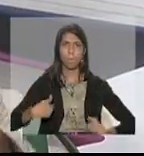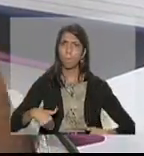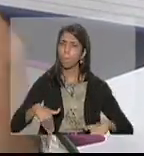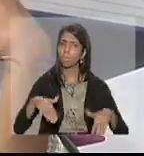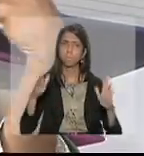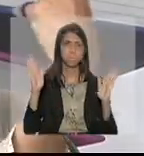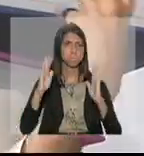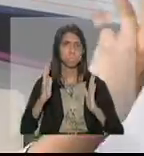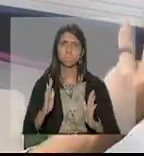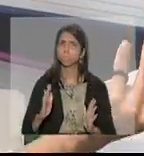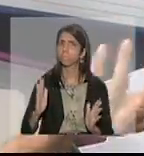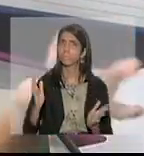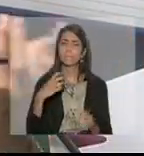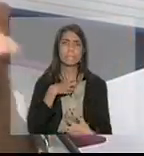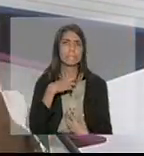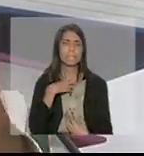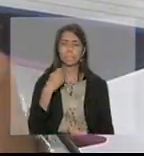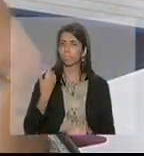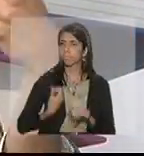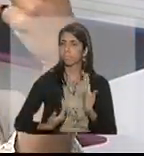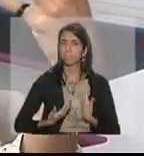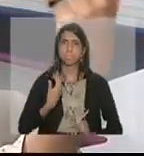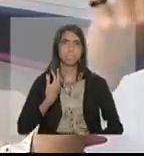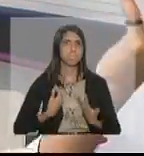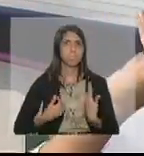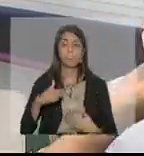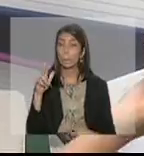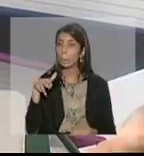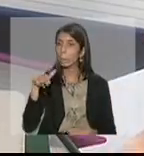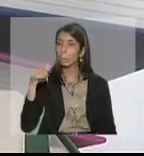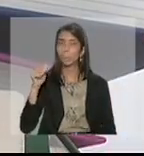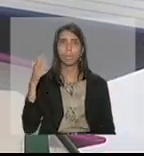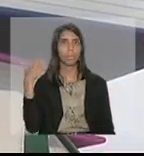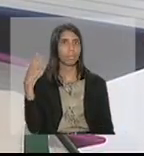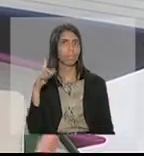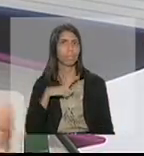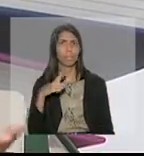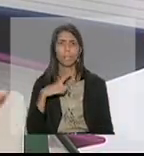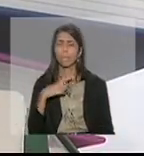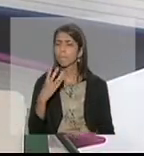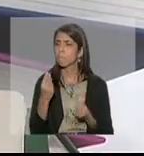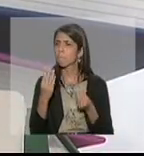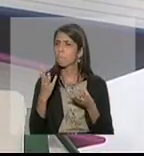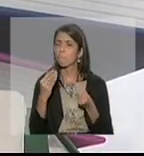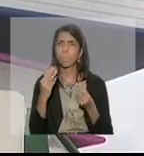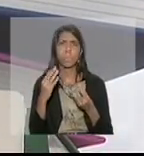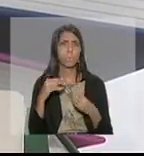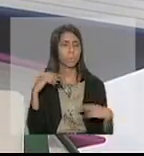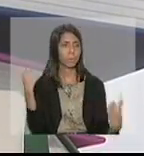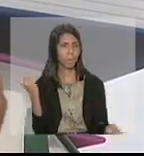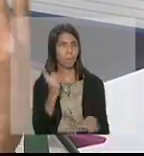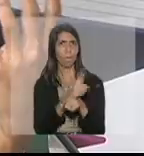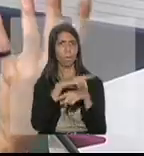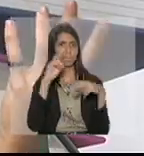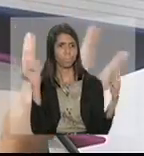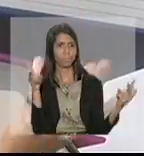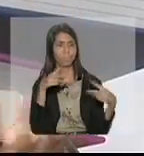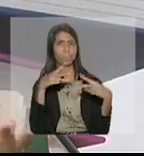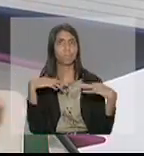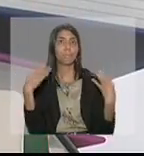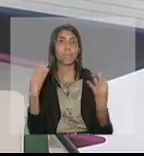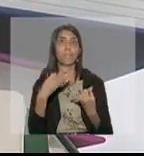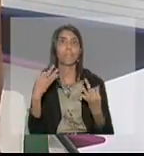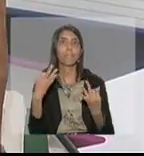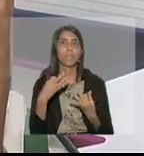né, saíam vapores e fulgores jamais vistos. Era tanta formosura naquele encontro que